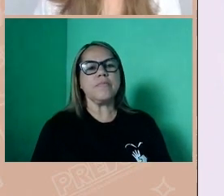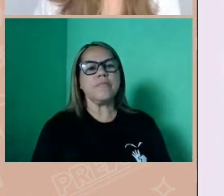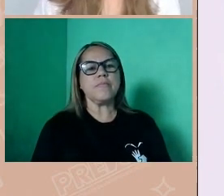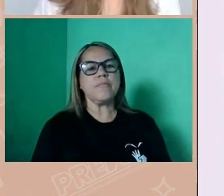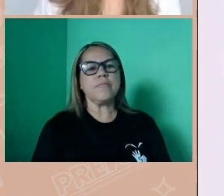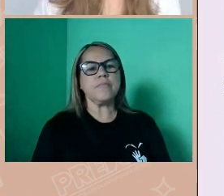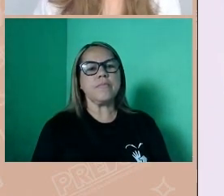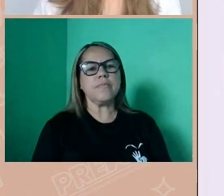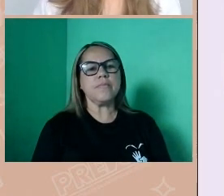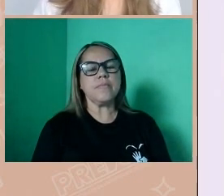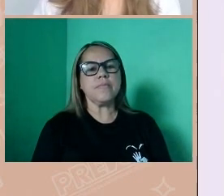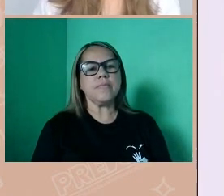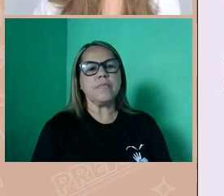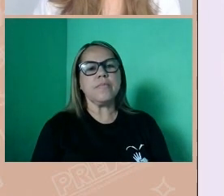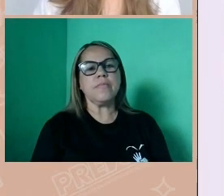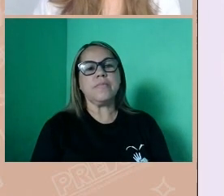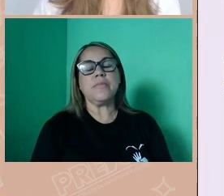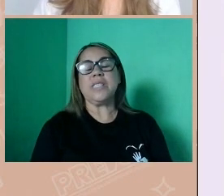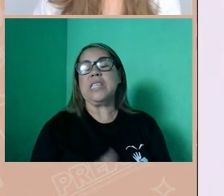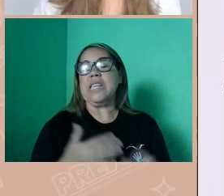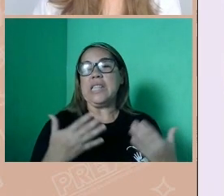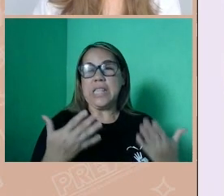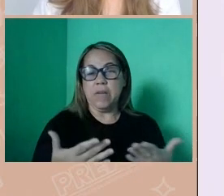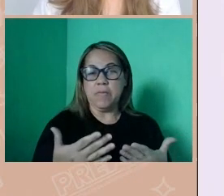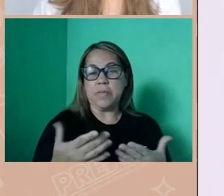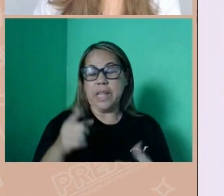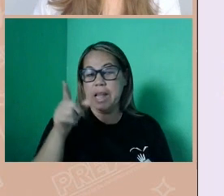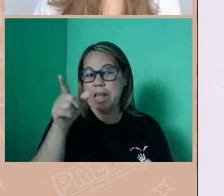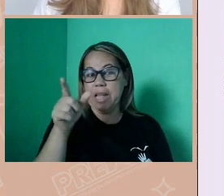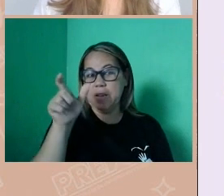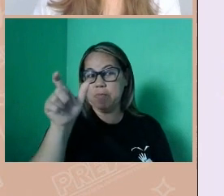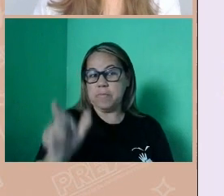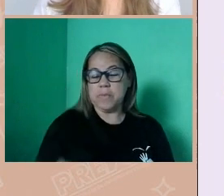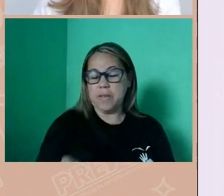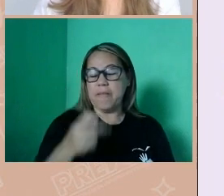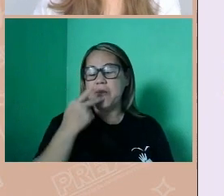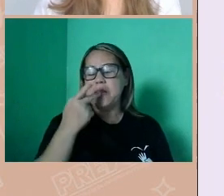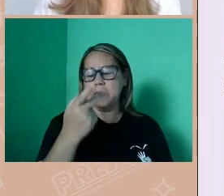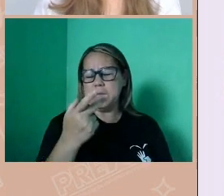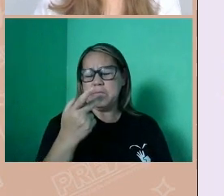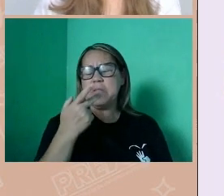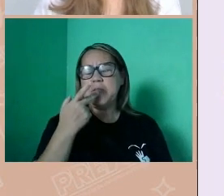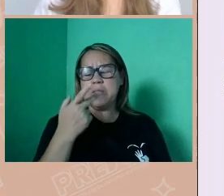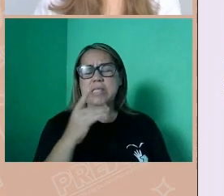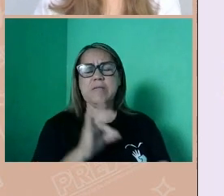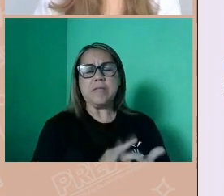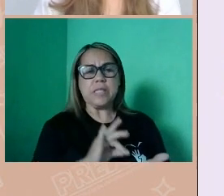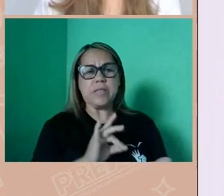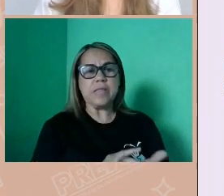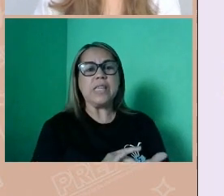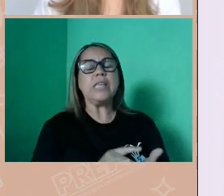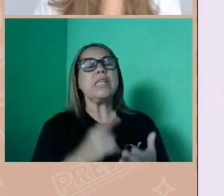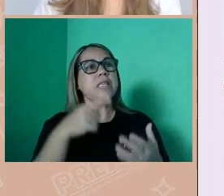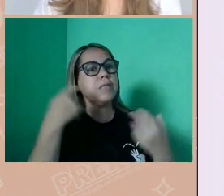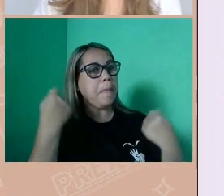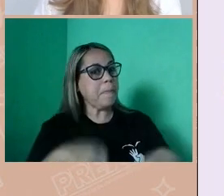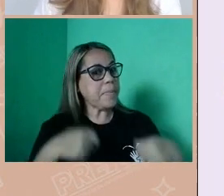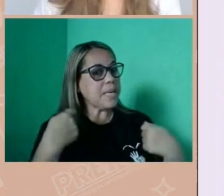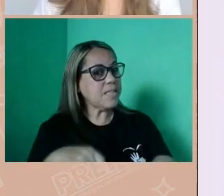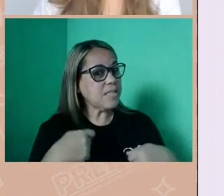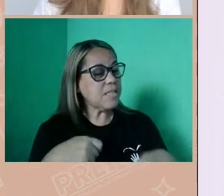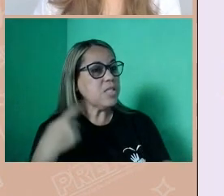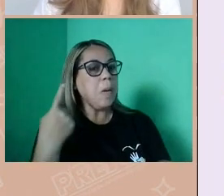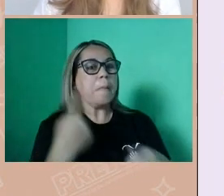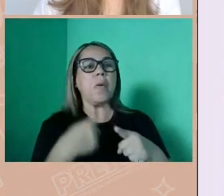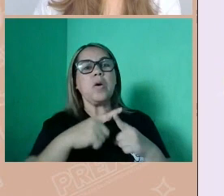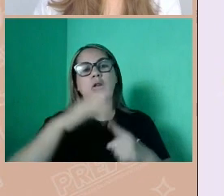então ele admitiu que essa medida was necessary necessária por quê? porque os